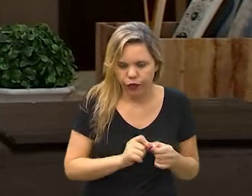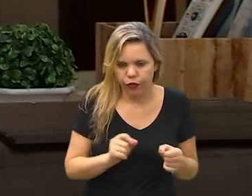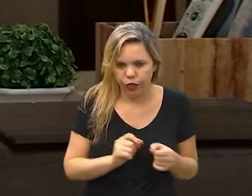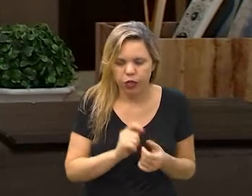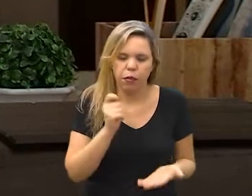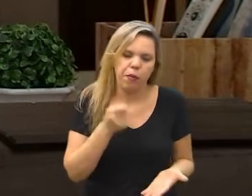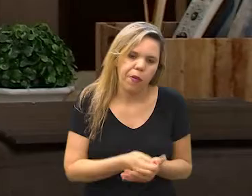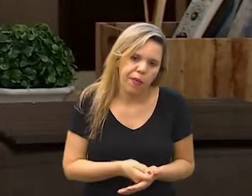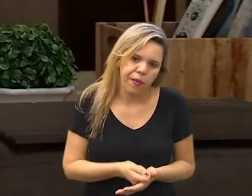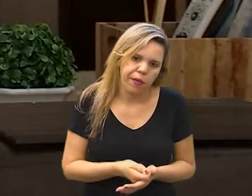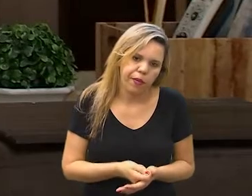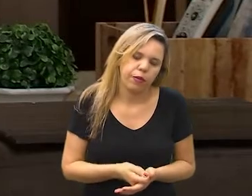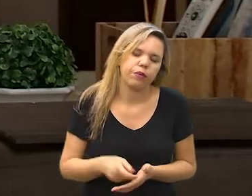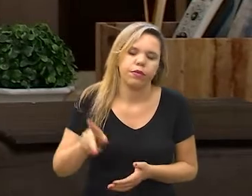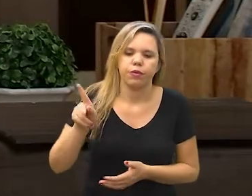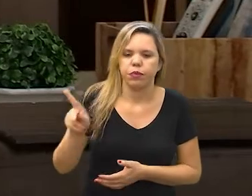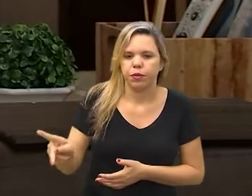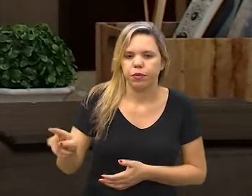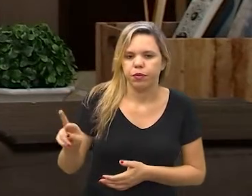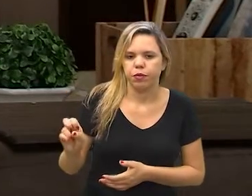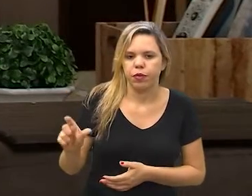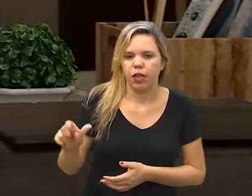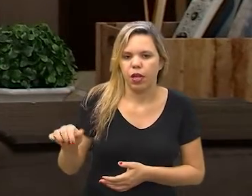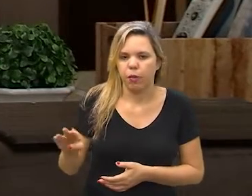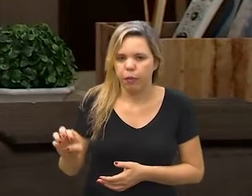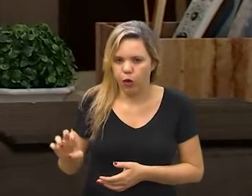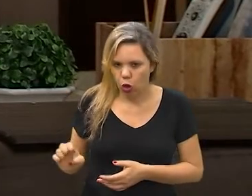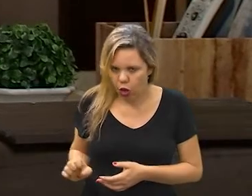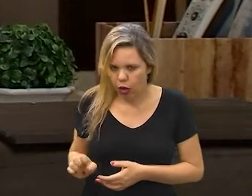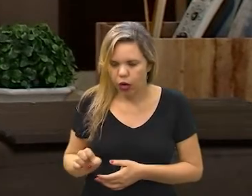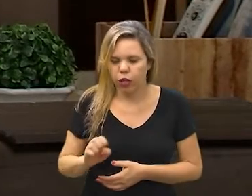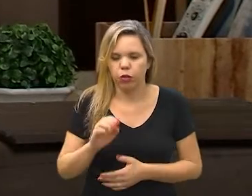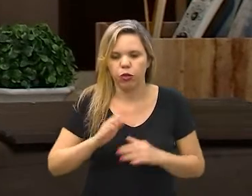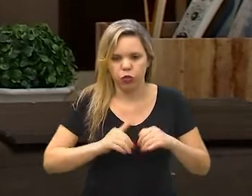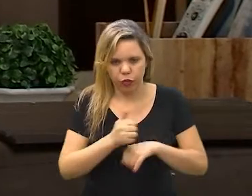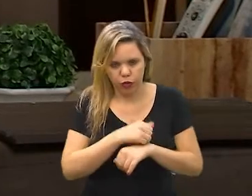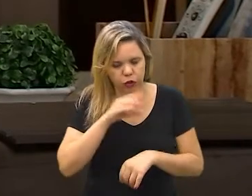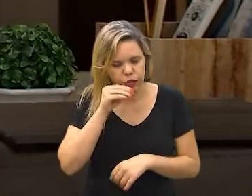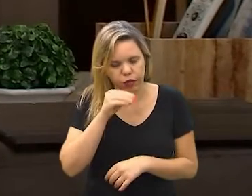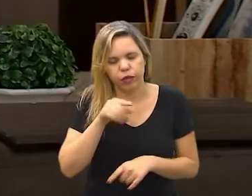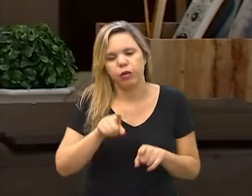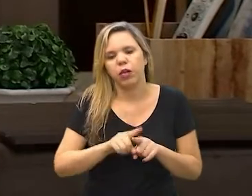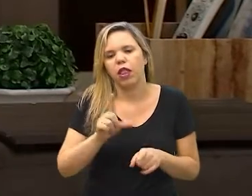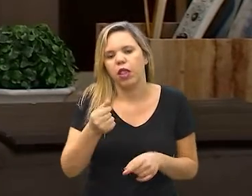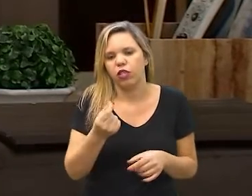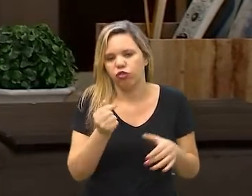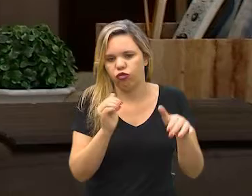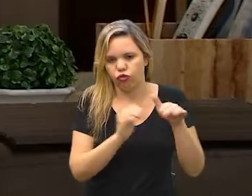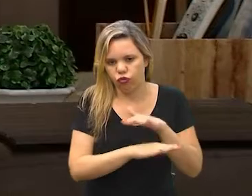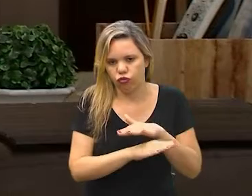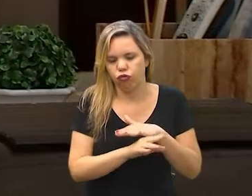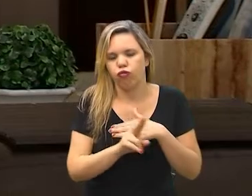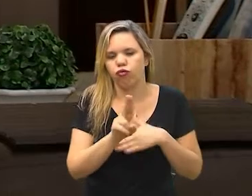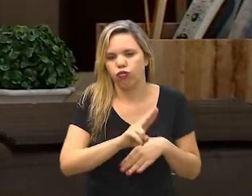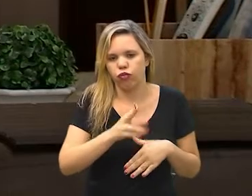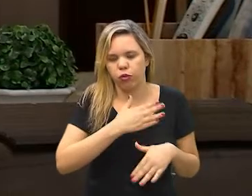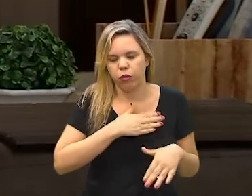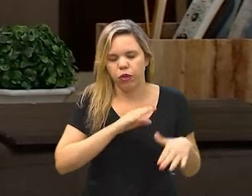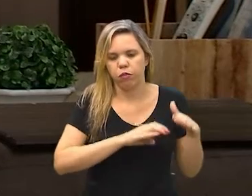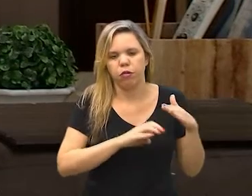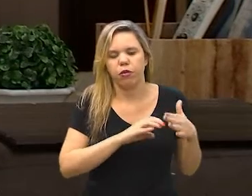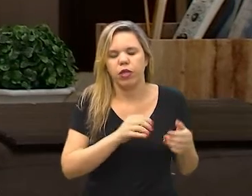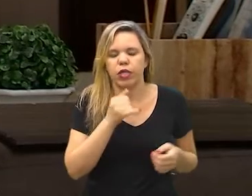o pagamento do prolabore para os profissionais e aí eu preciso ter uma sobra para reinvestimento na minha